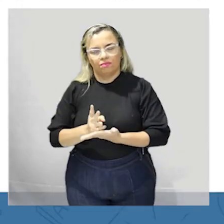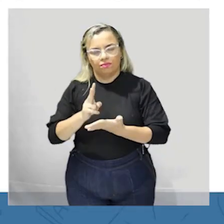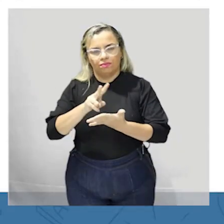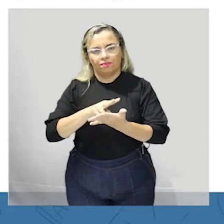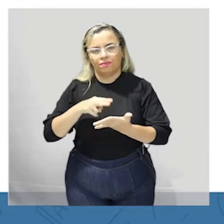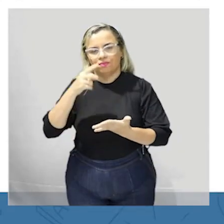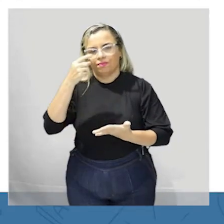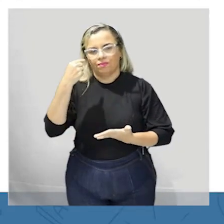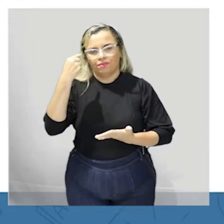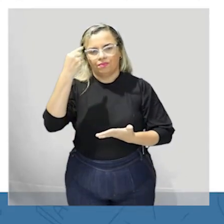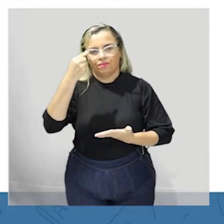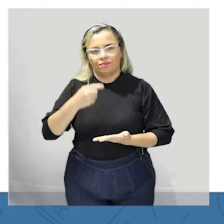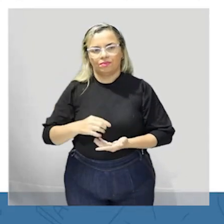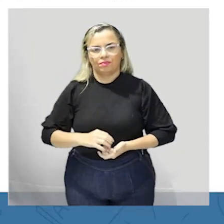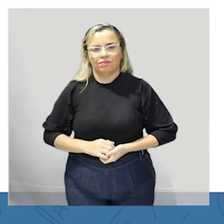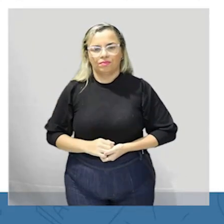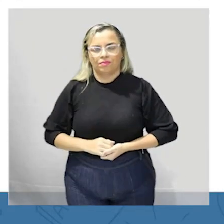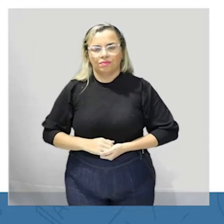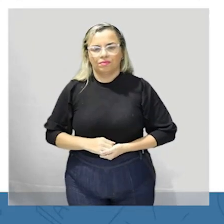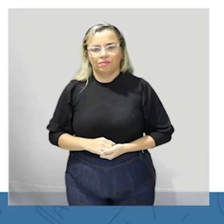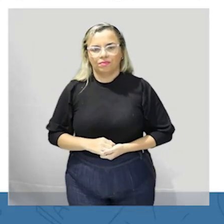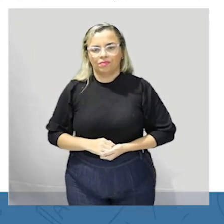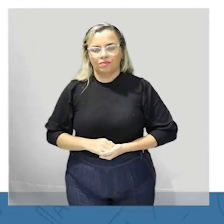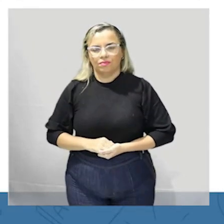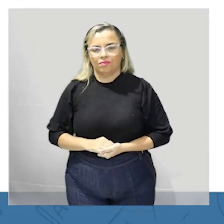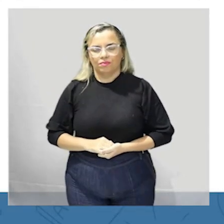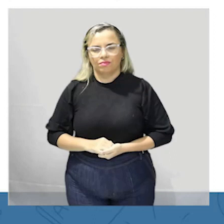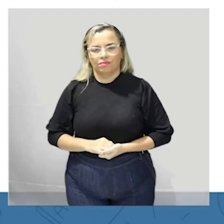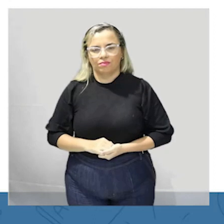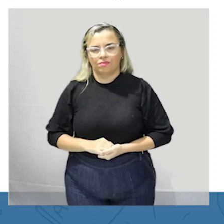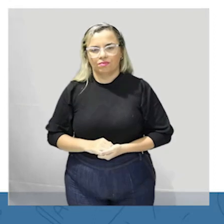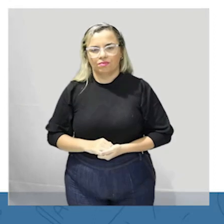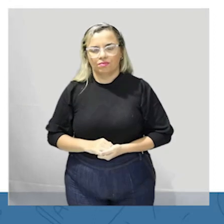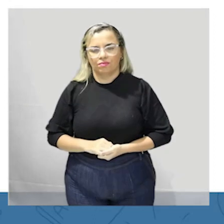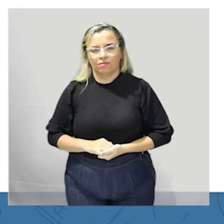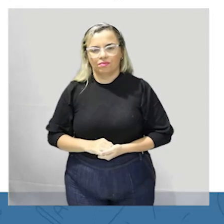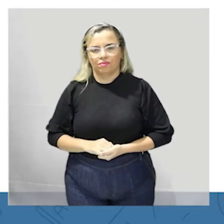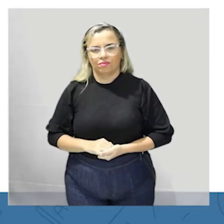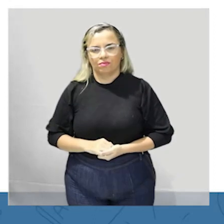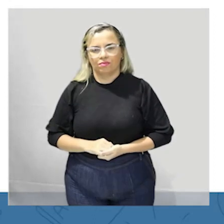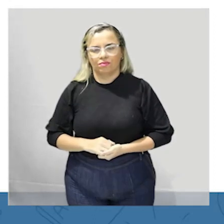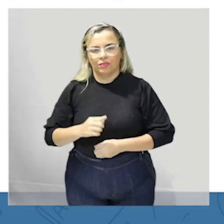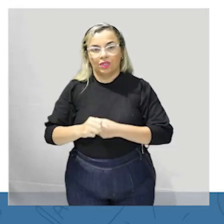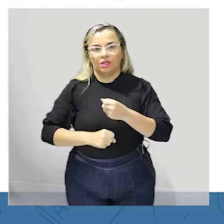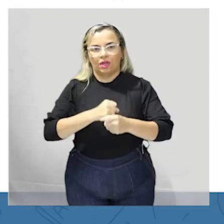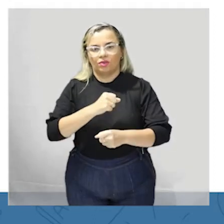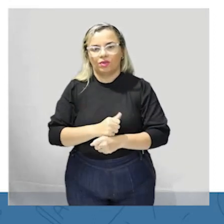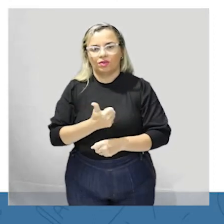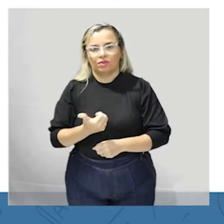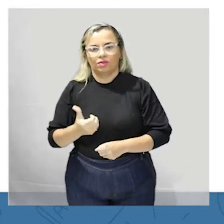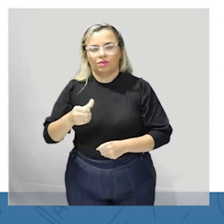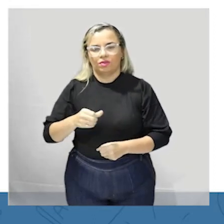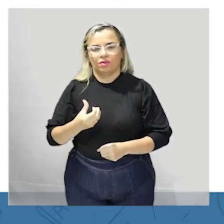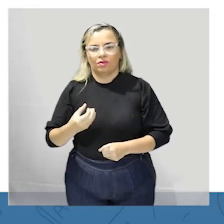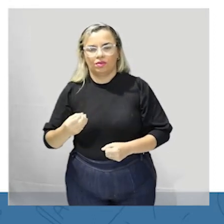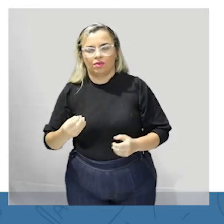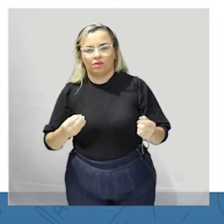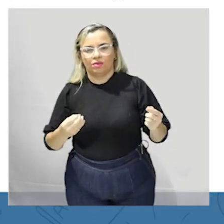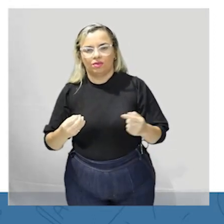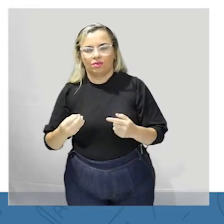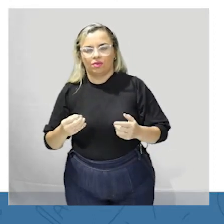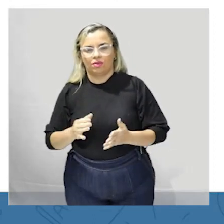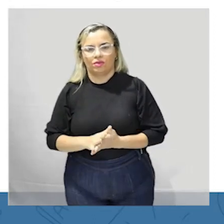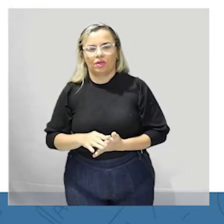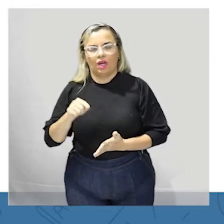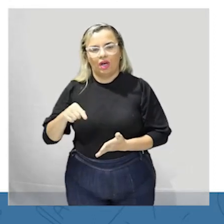em entrevista a escritora Rosa Beltrán, de 1960, né? A idade dela quando